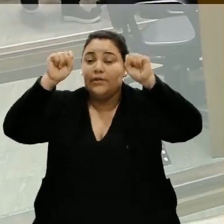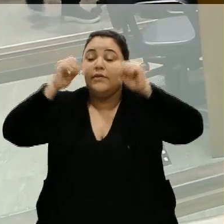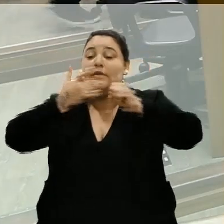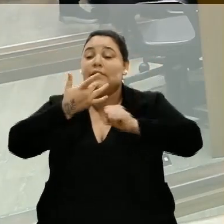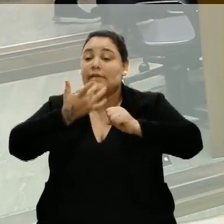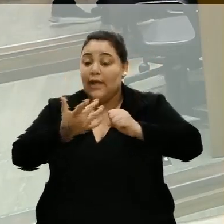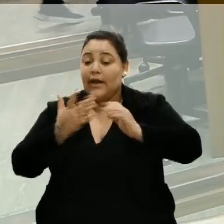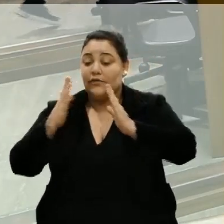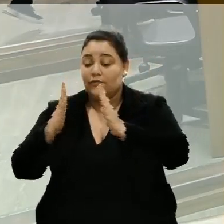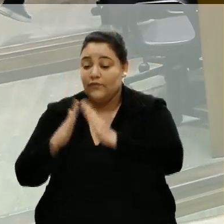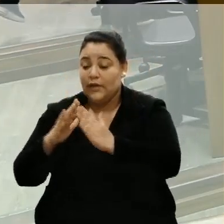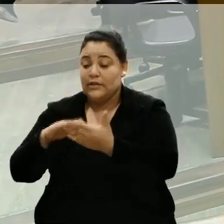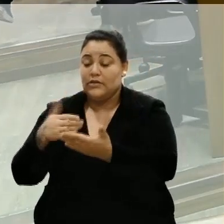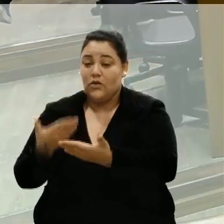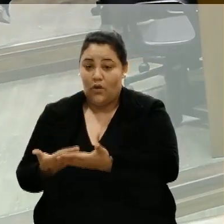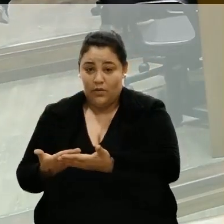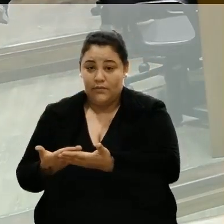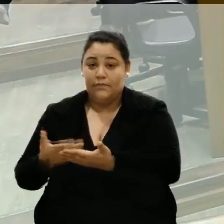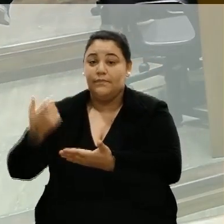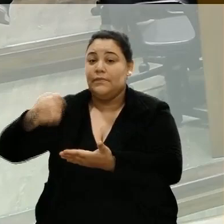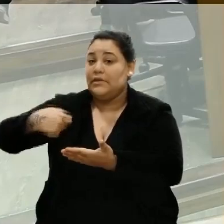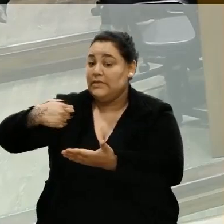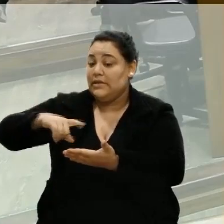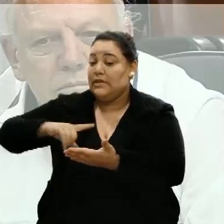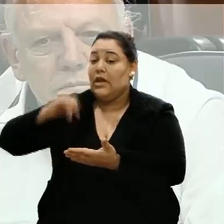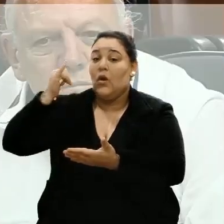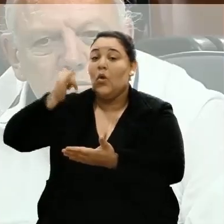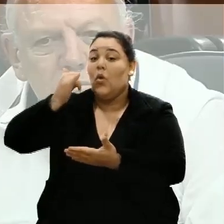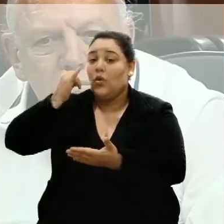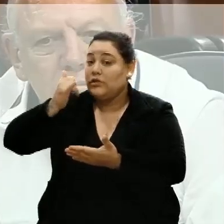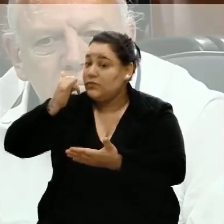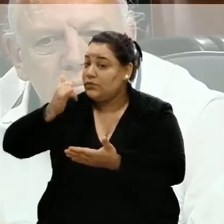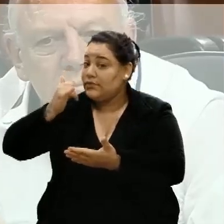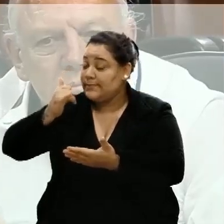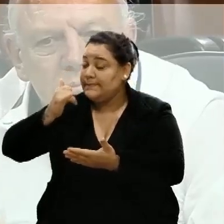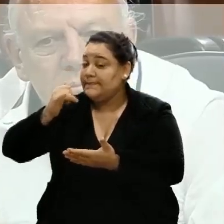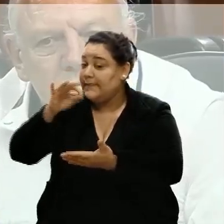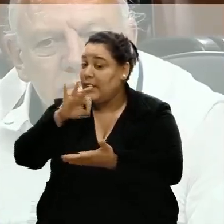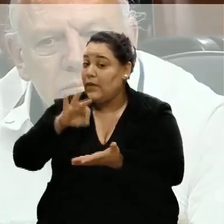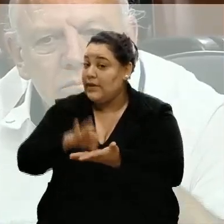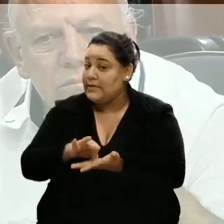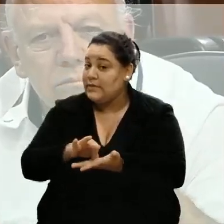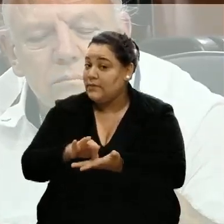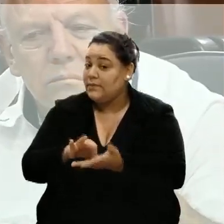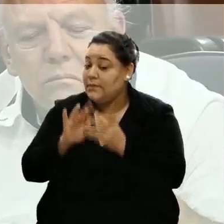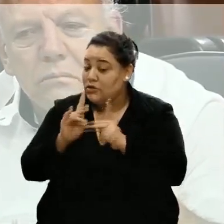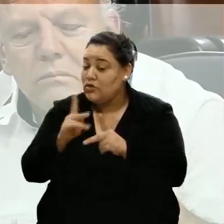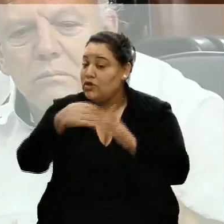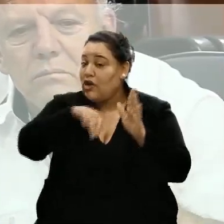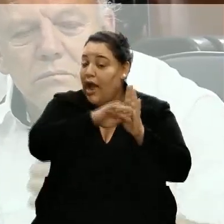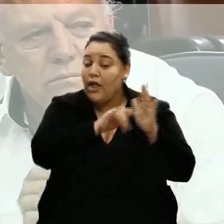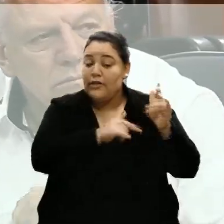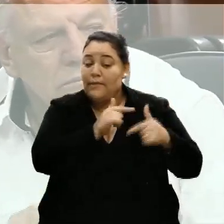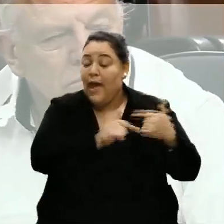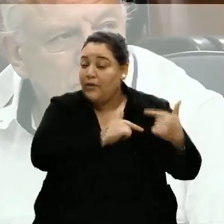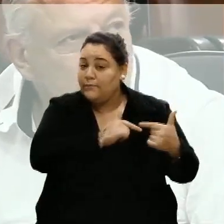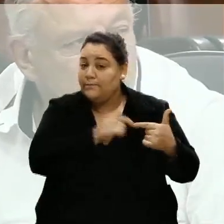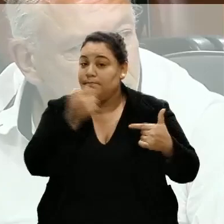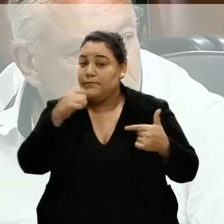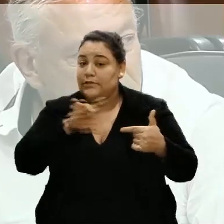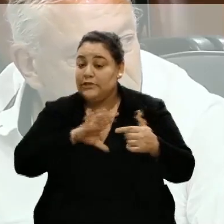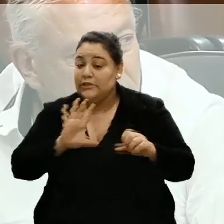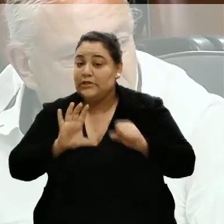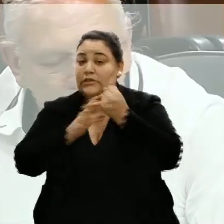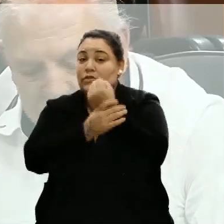que ter ônibus com frequência para as pessoas poderem se locomover para trabalhar, tem que ter segurança pública, porque senão acontece, como